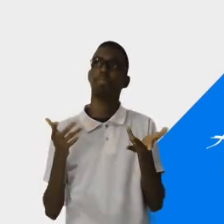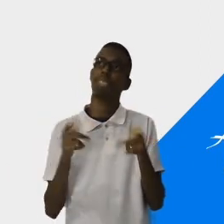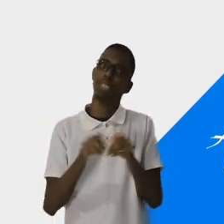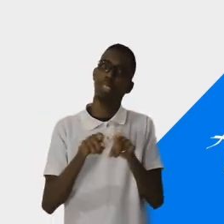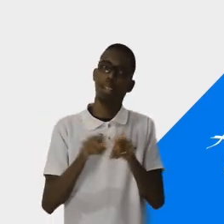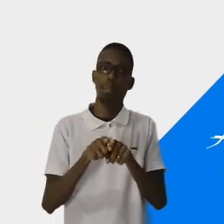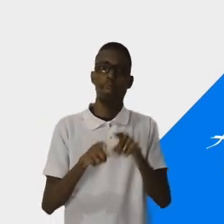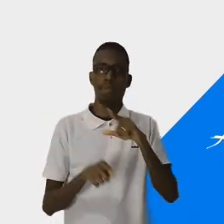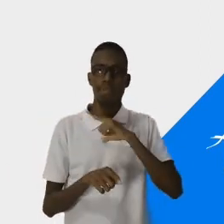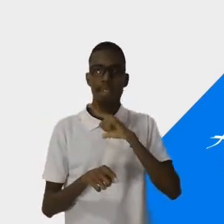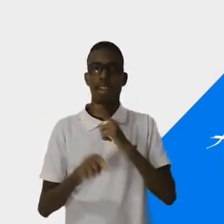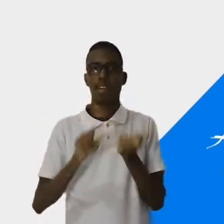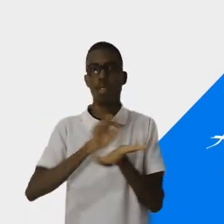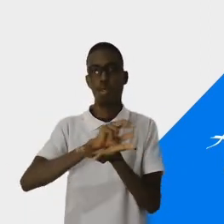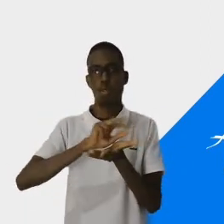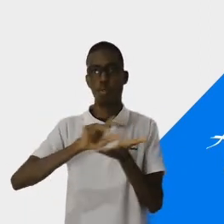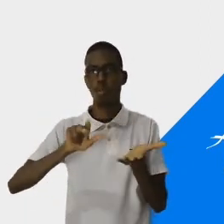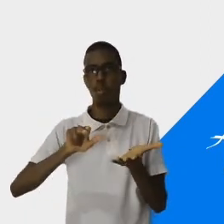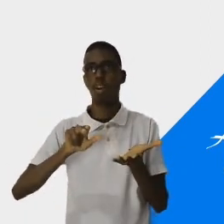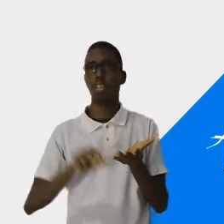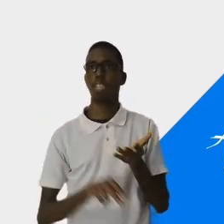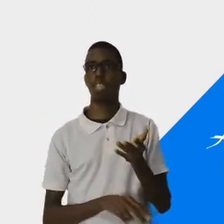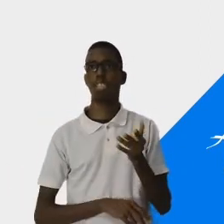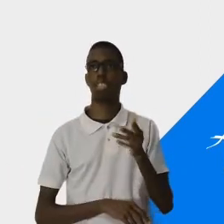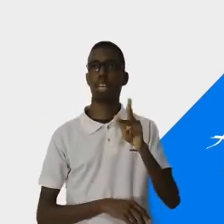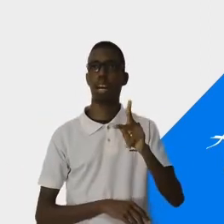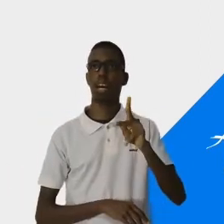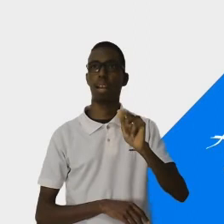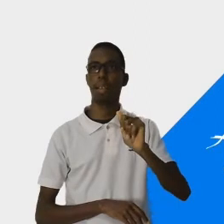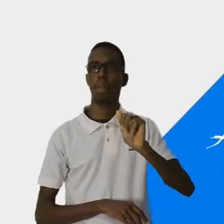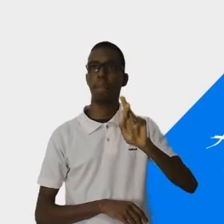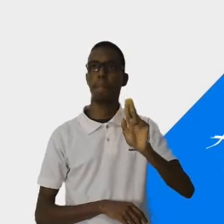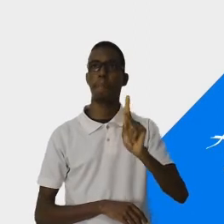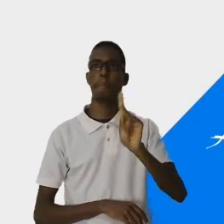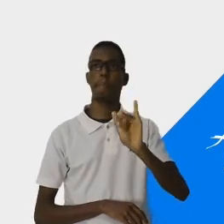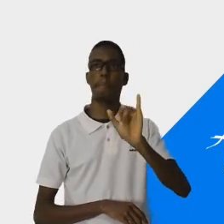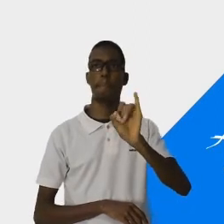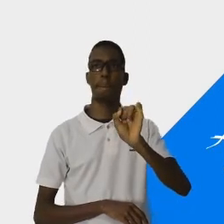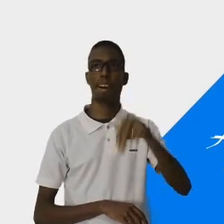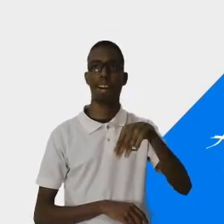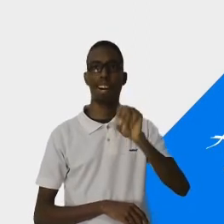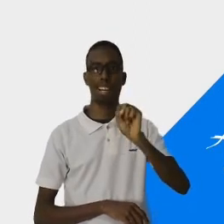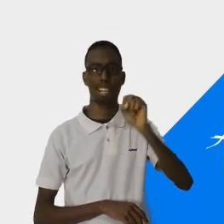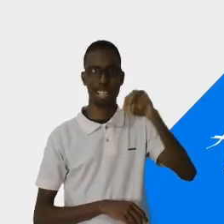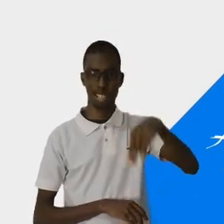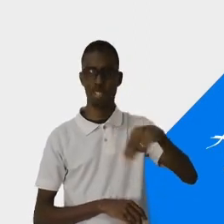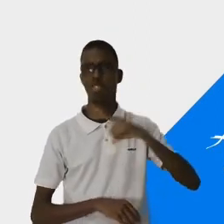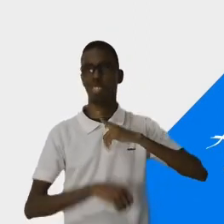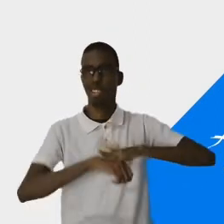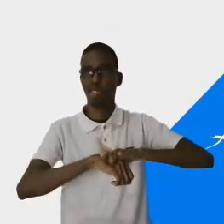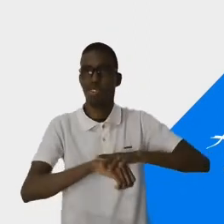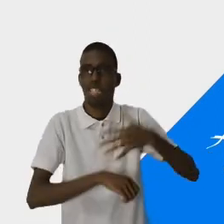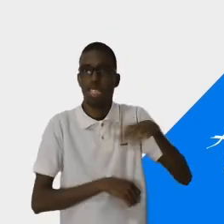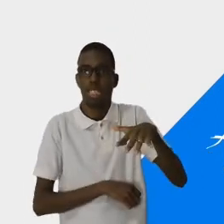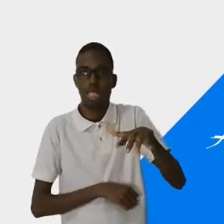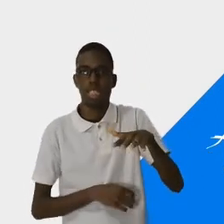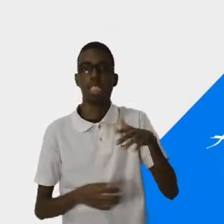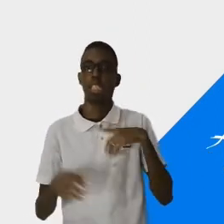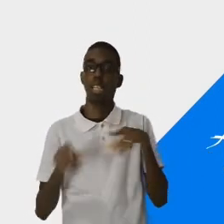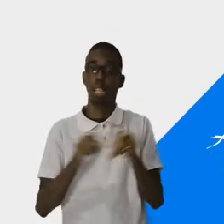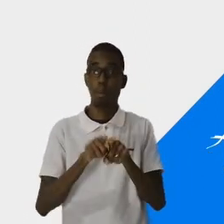né? E às vezes podendo ter indicação de um paciente para uso para cirurgia do DBS, né? Que é o Deep Brain